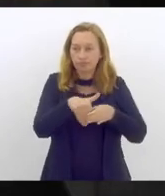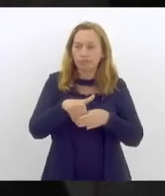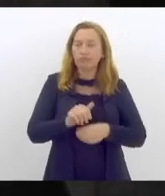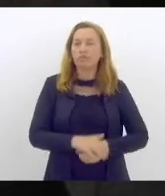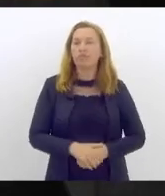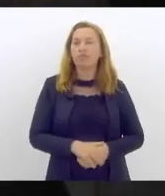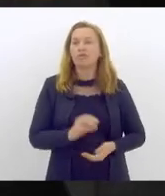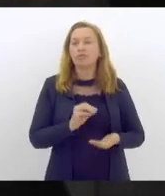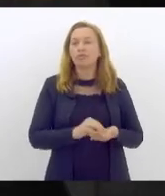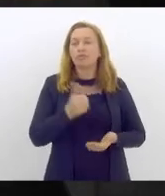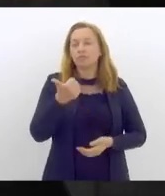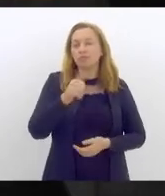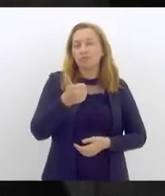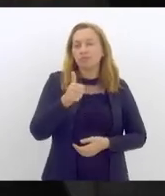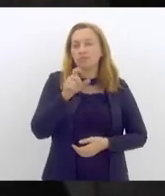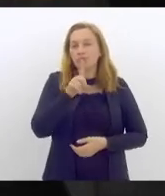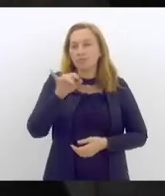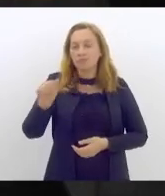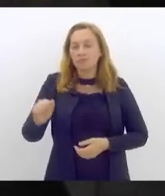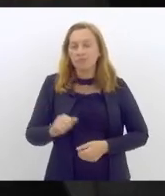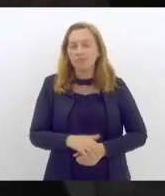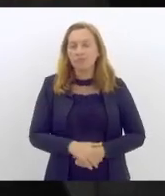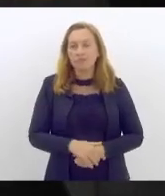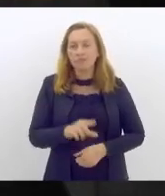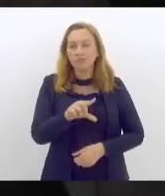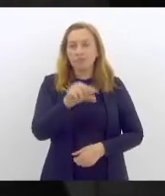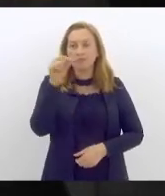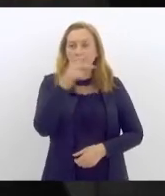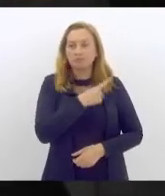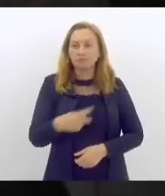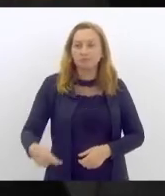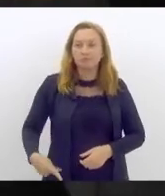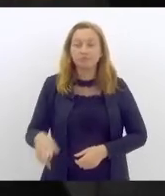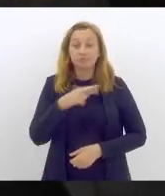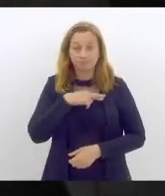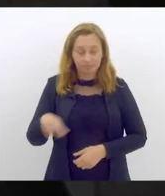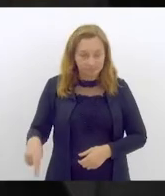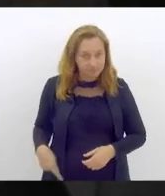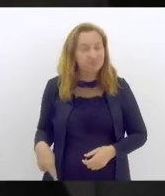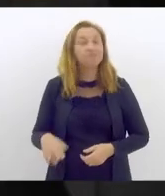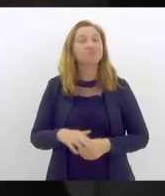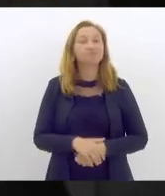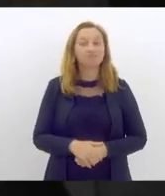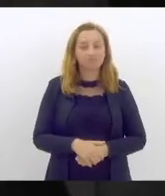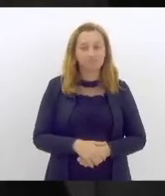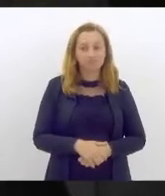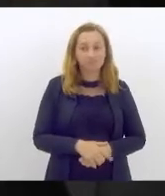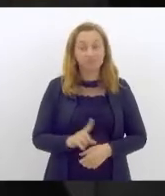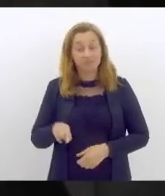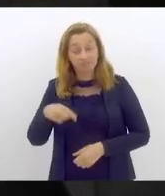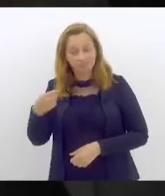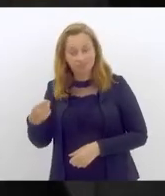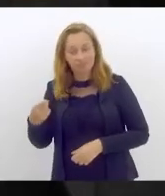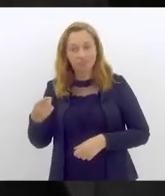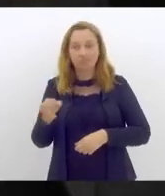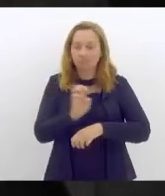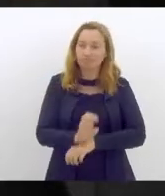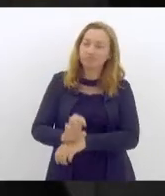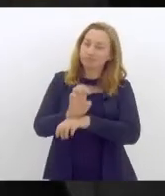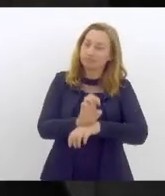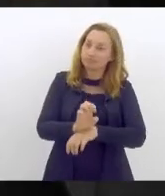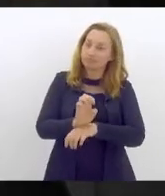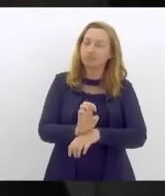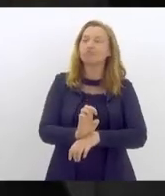faltam 11 dias para escolher presidente da república e de muitos governadores de